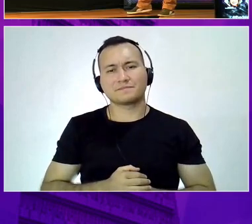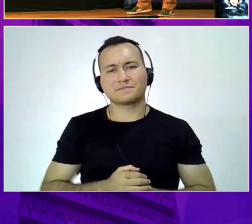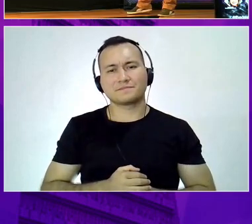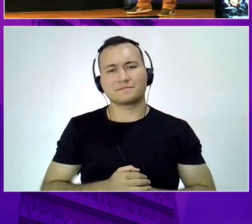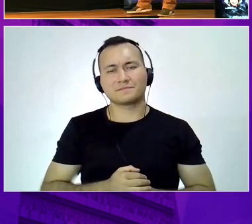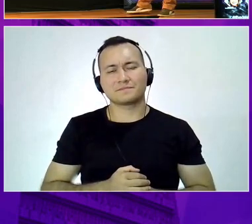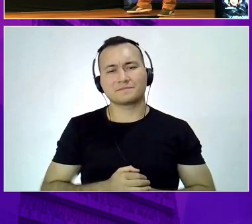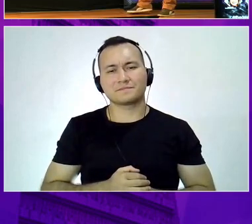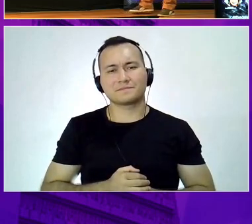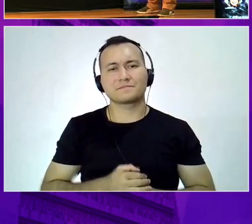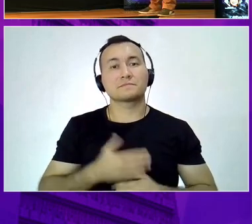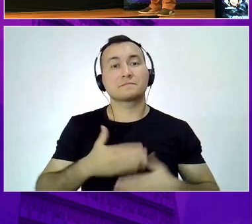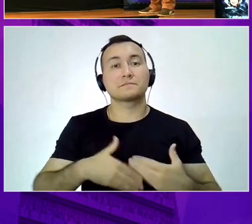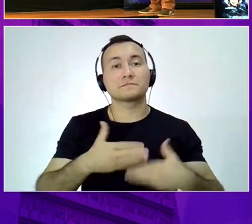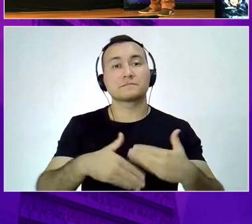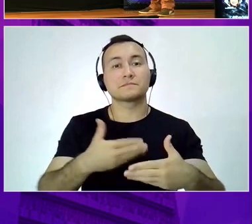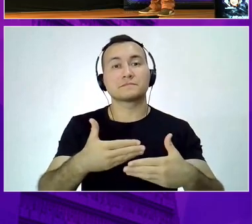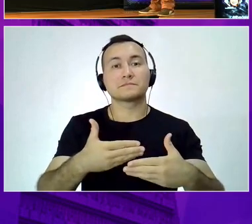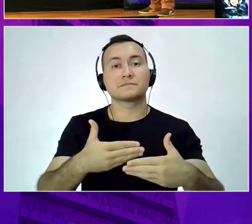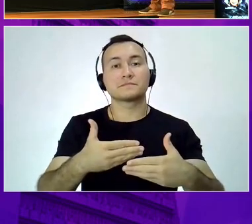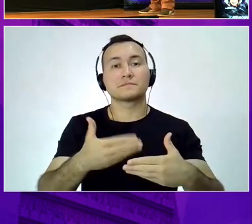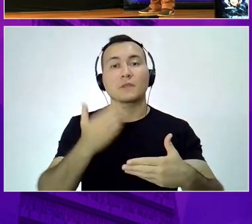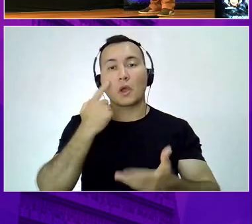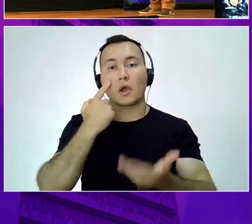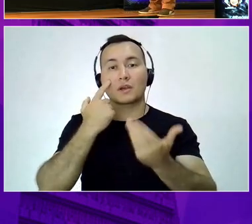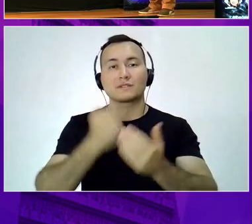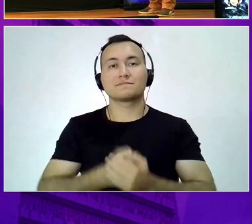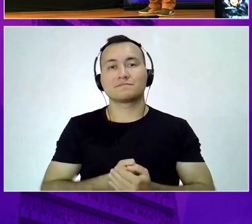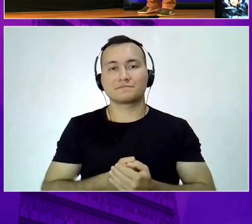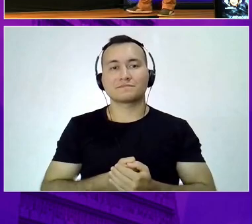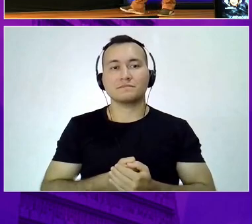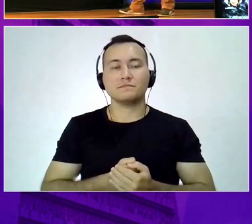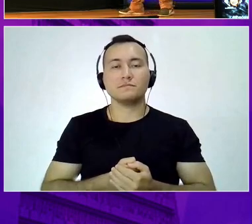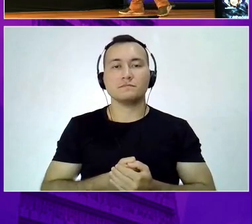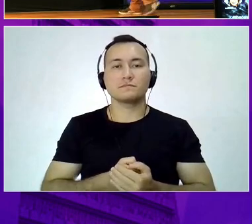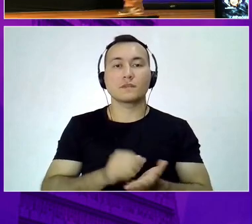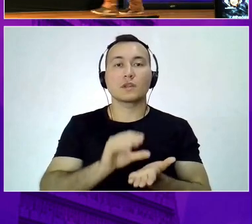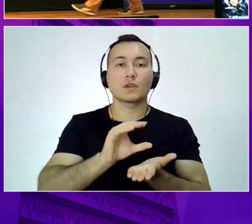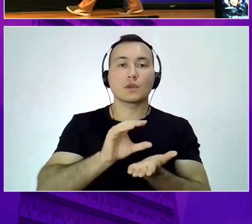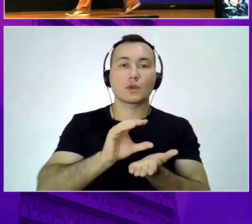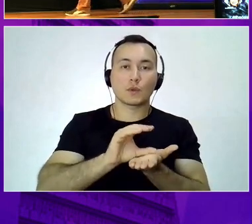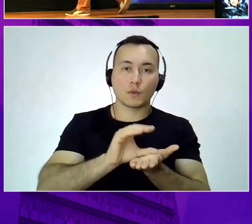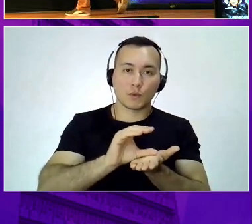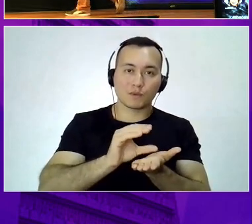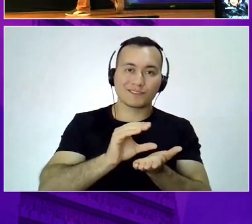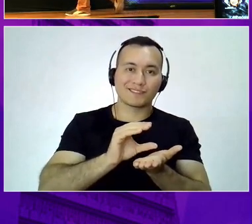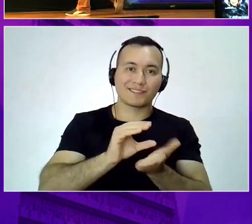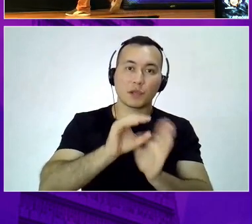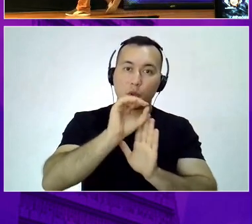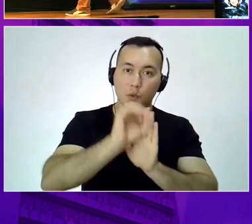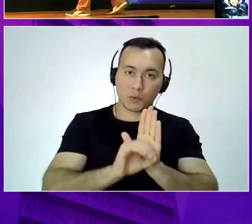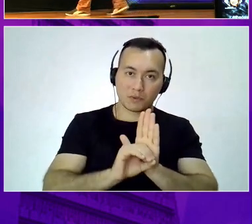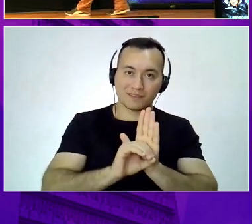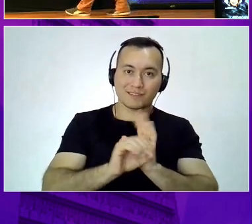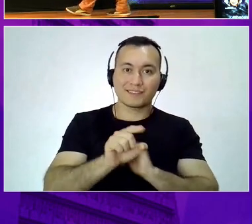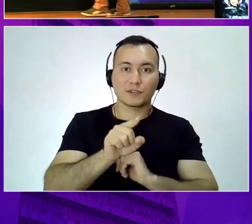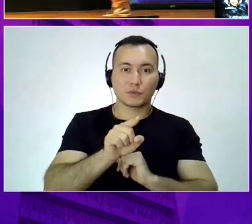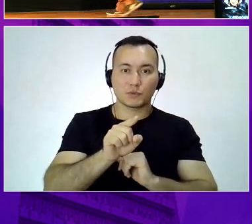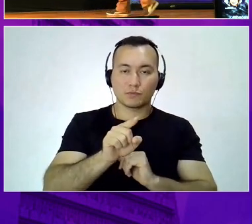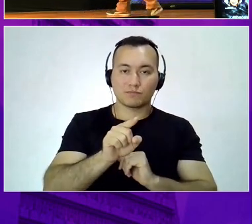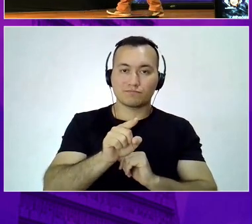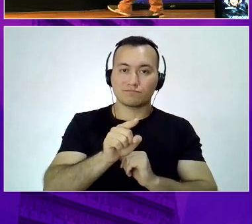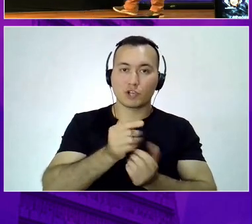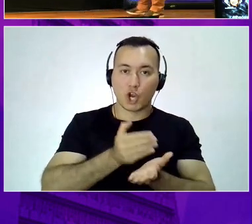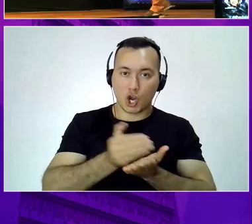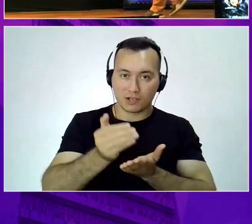de adoção de produtos, né, essa curva bastante famosa, né, quando você vai ter a adoção de produto pelo mercado, você pode usar também no